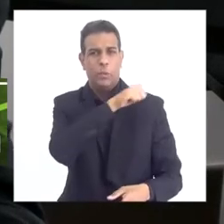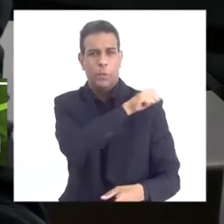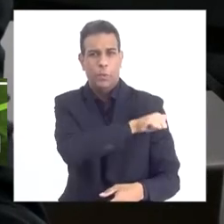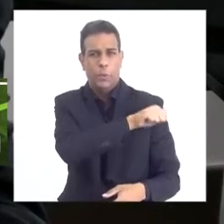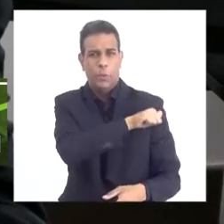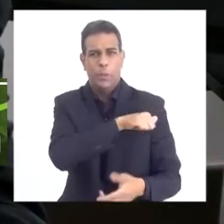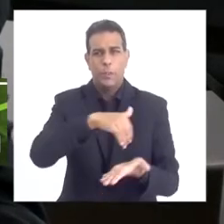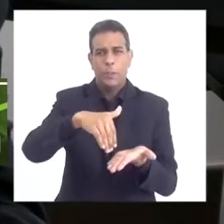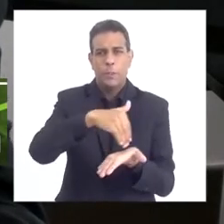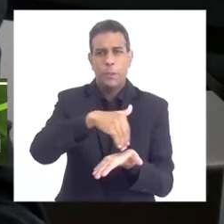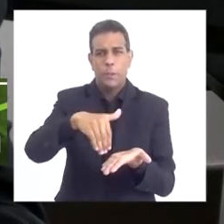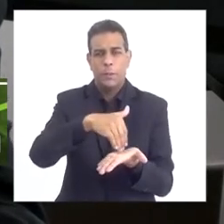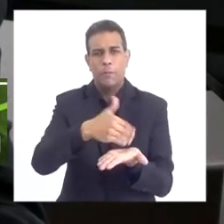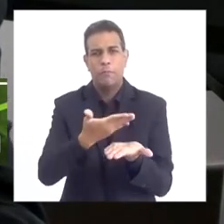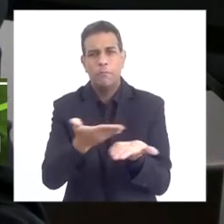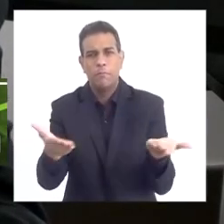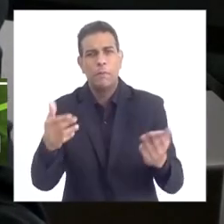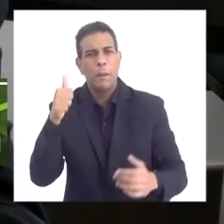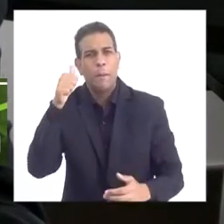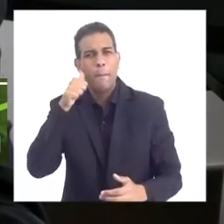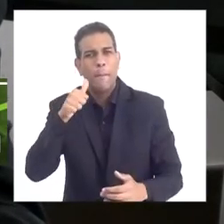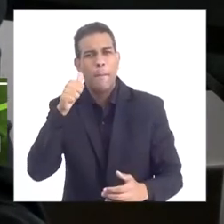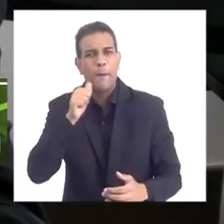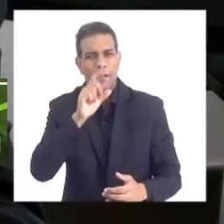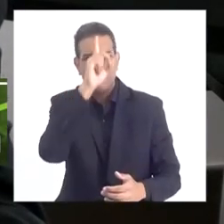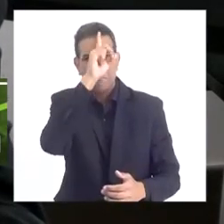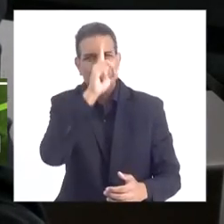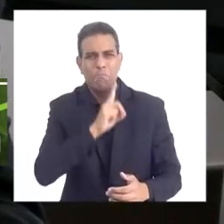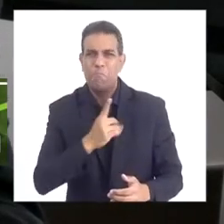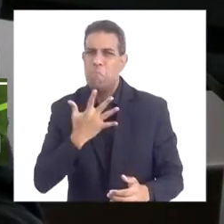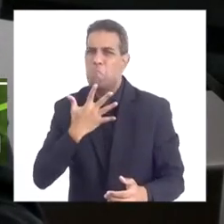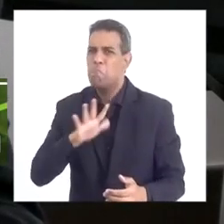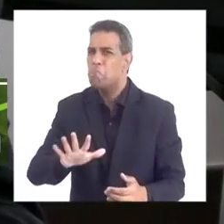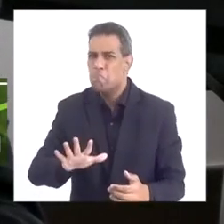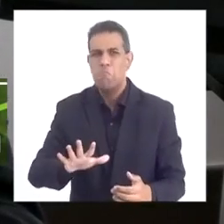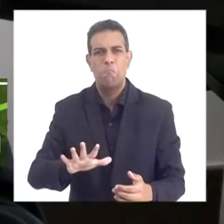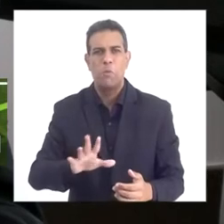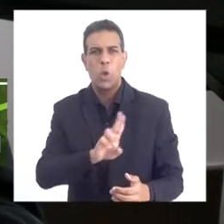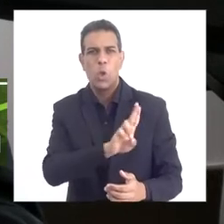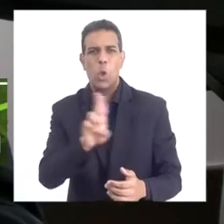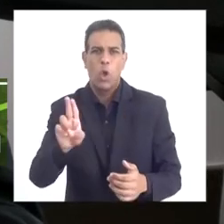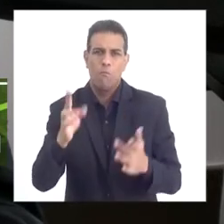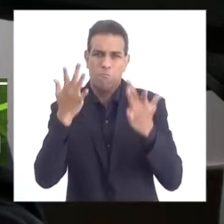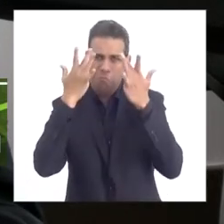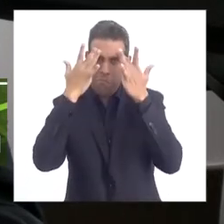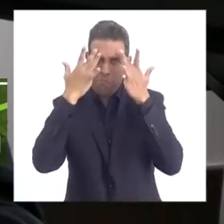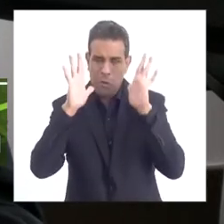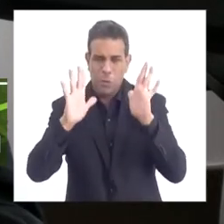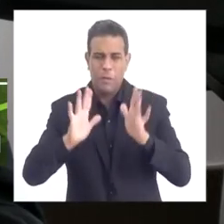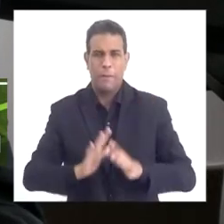Política fiscal. Eu não sei se essa senhora loura aí do seu lado, se eu conheço ou não, tanto que eu não quero falar o nome dela.